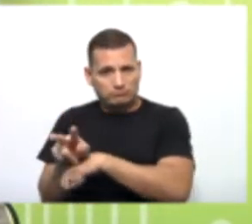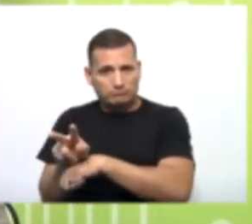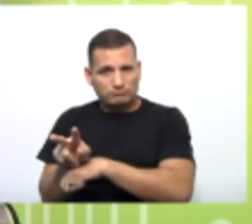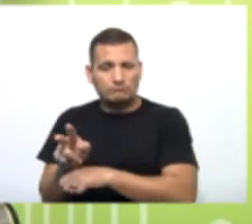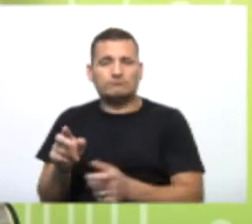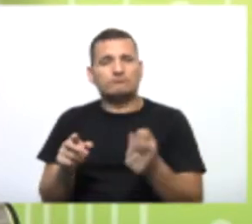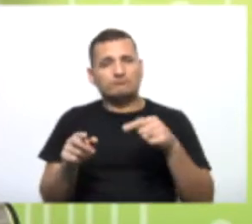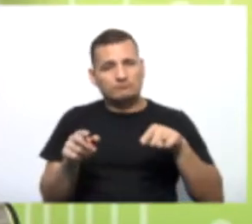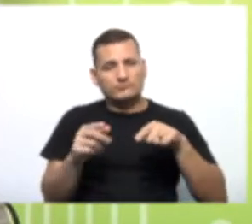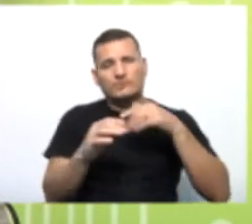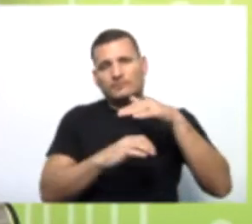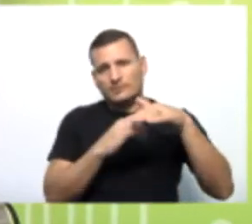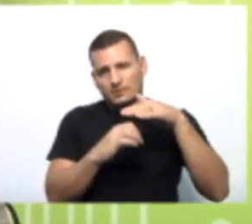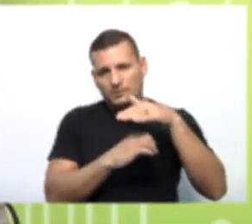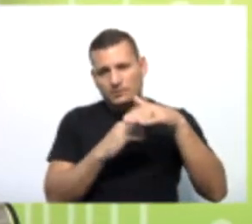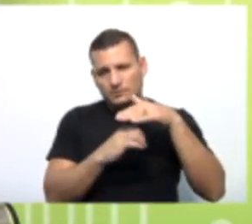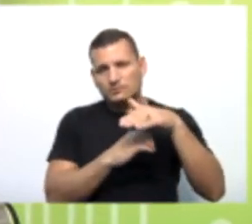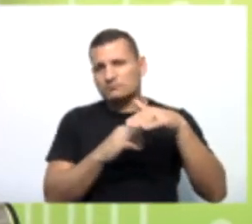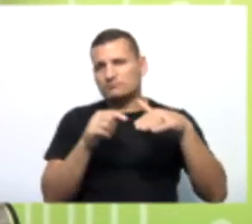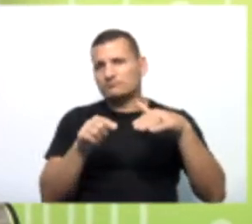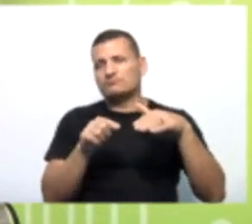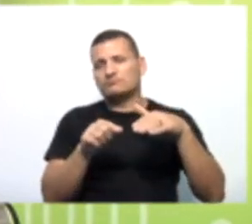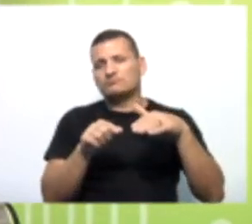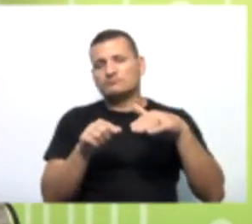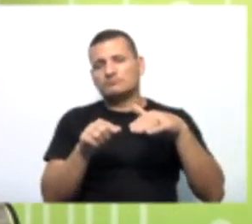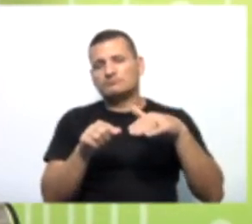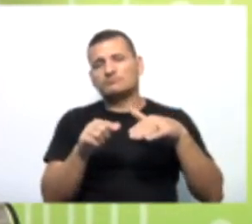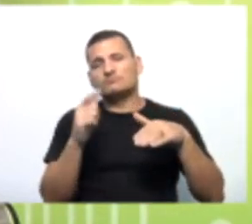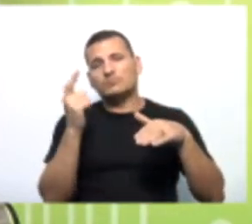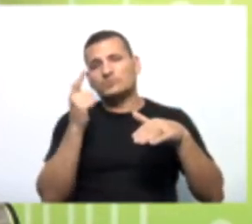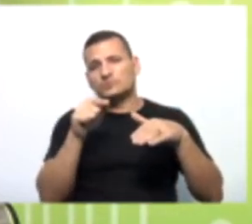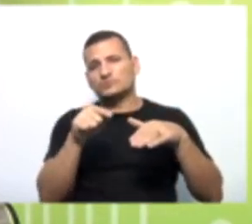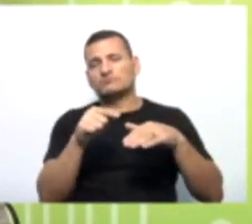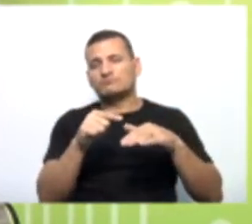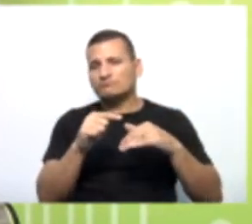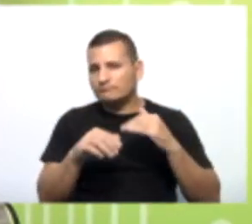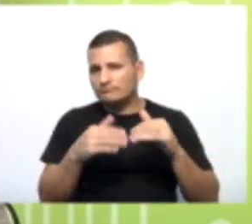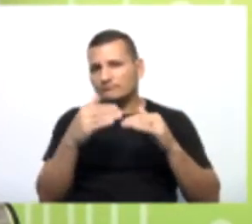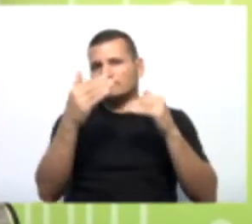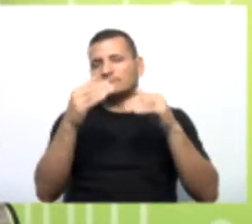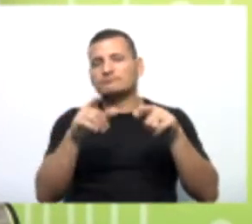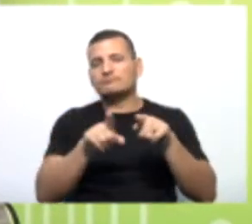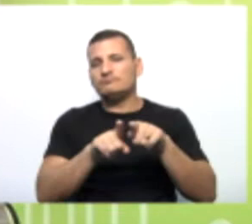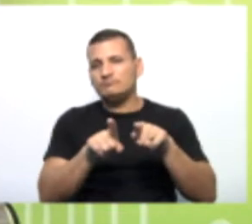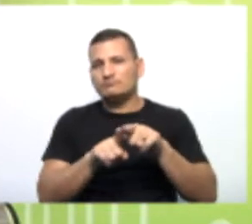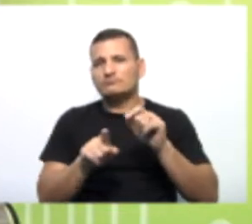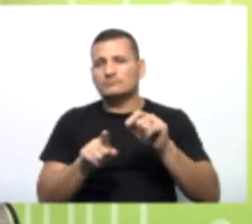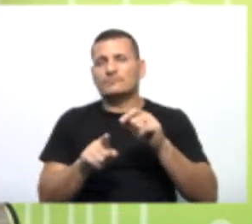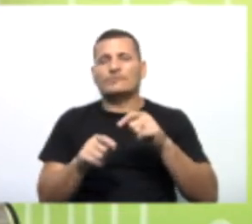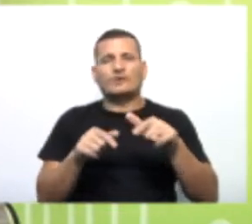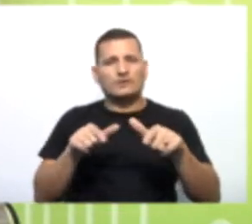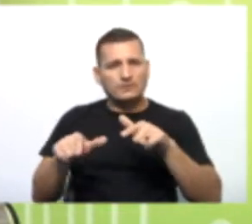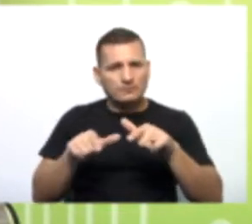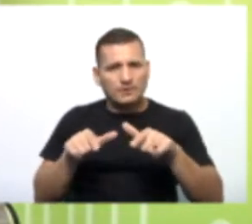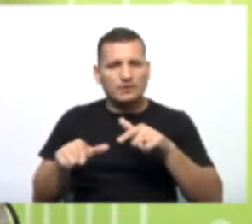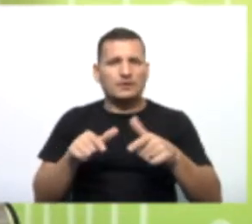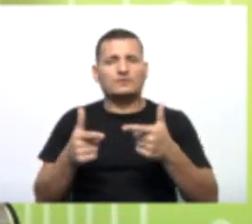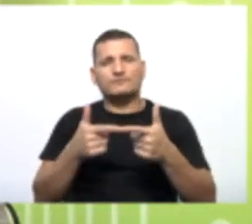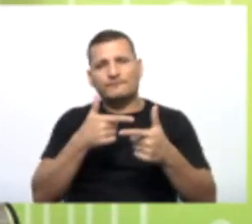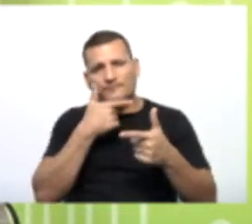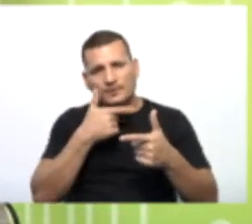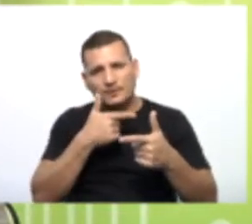e, claro, a empresa, não é? Consiga crescer também e dando emprego, gerando oportunidades